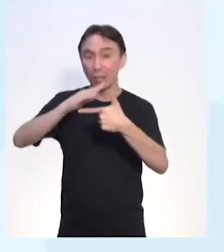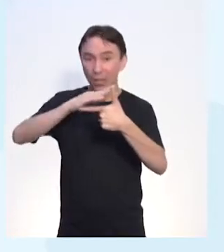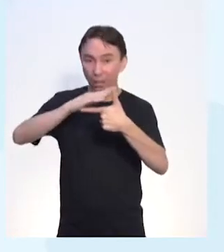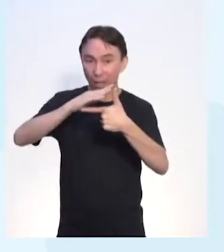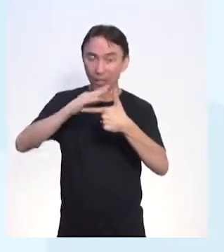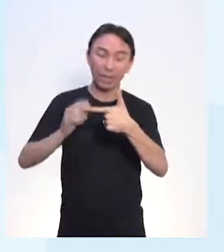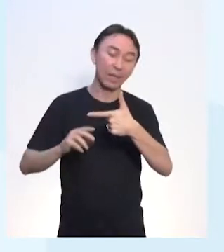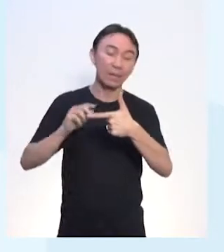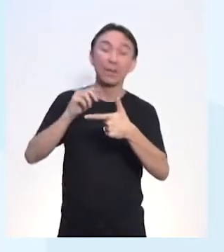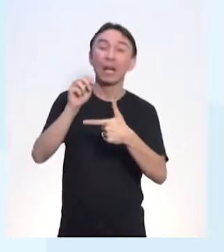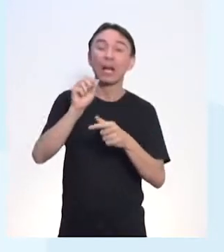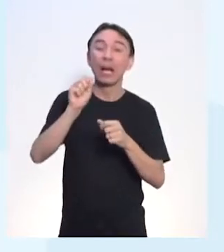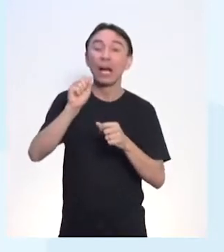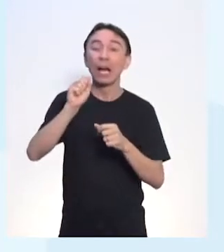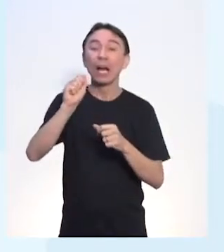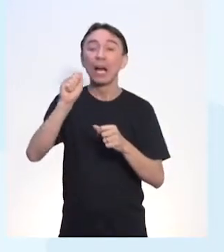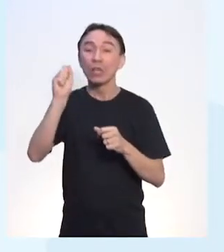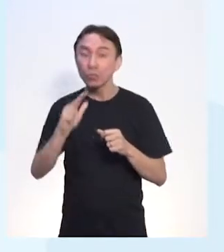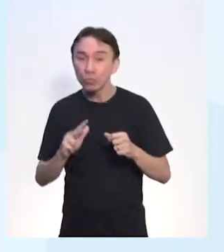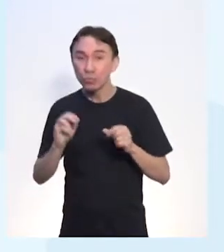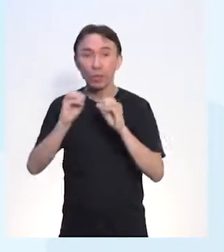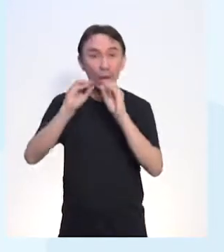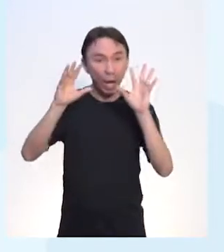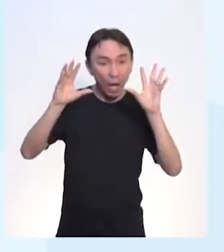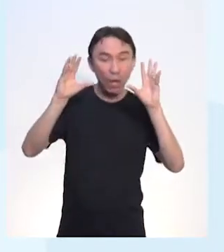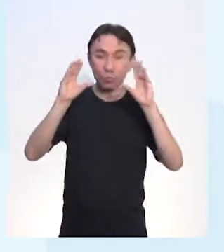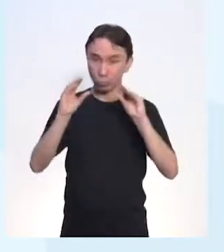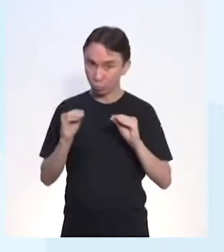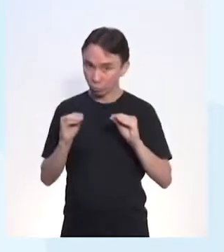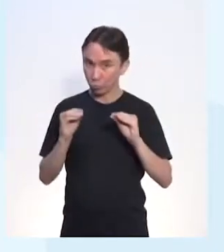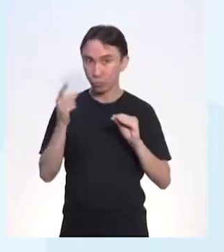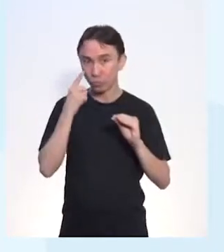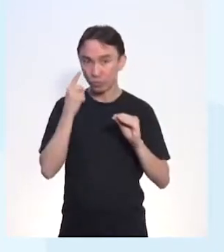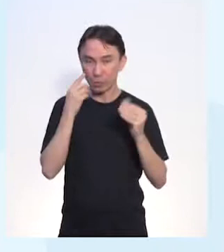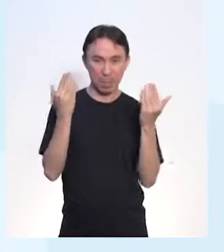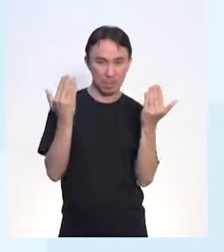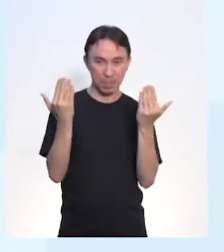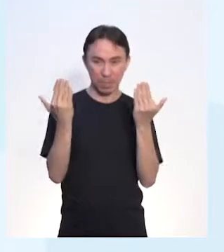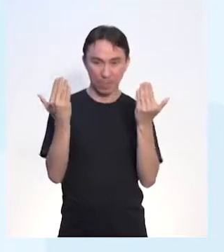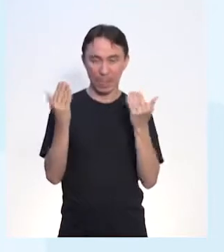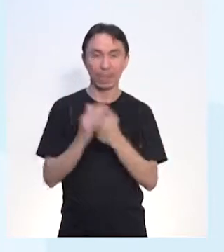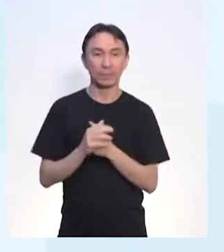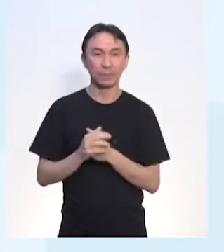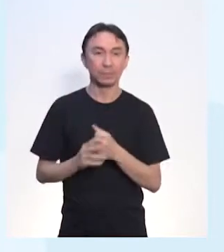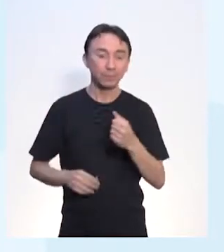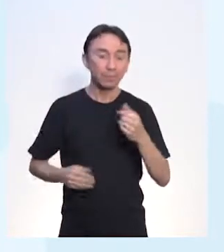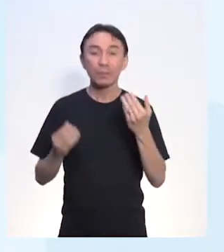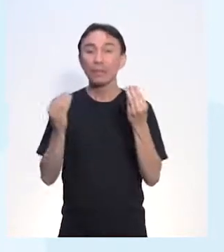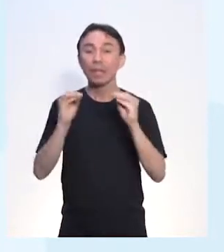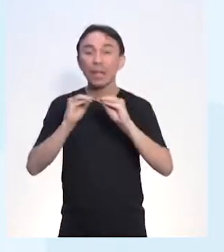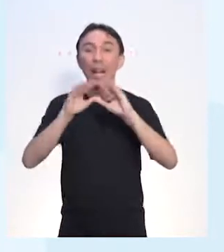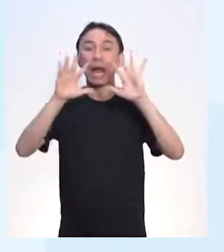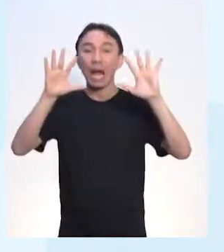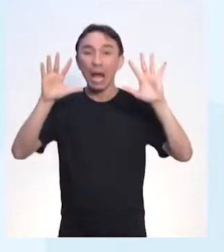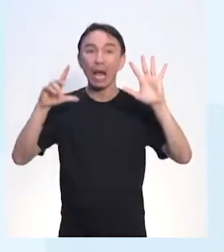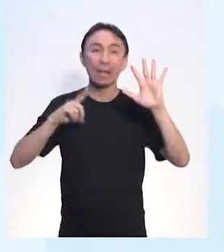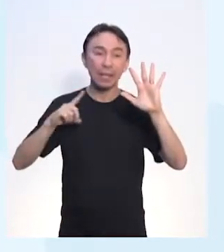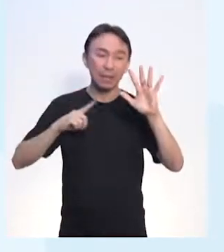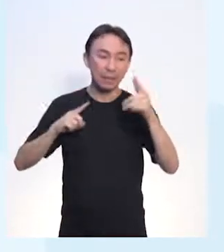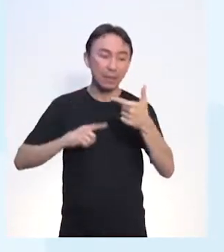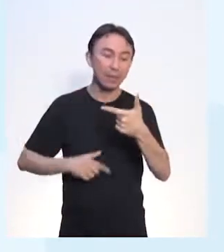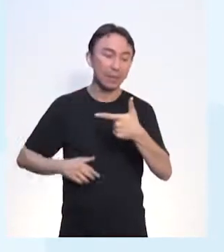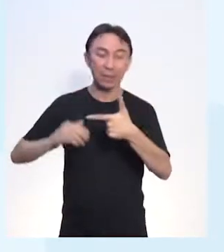azul claro com o azul escuro. Muito bem. A no triângulo azul claro é a